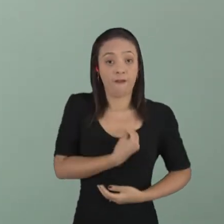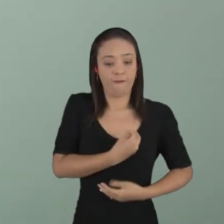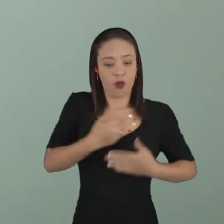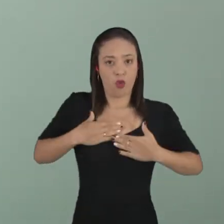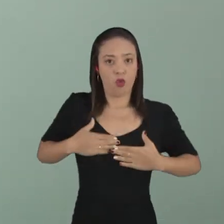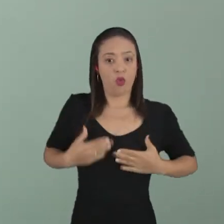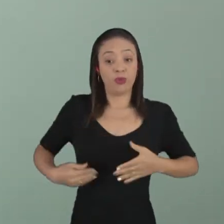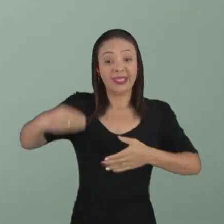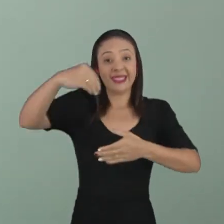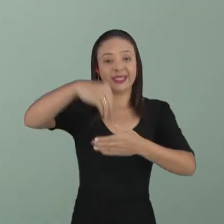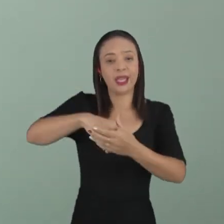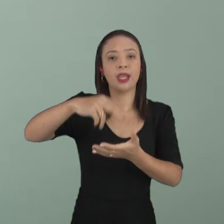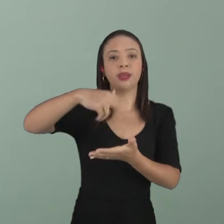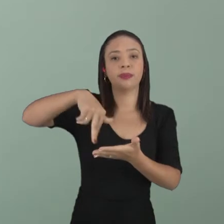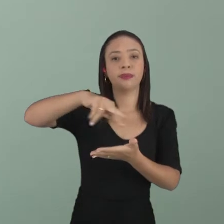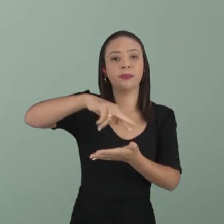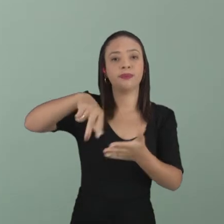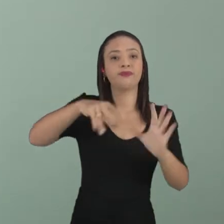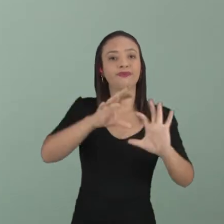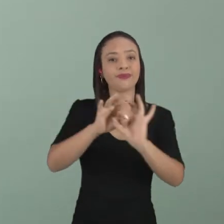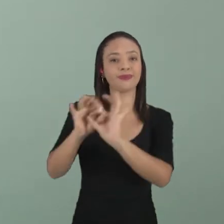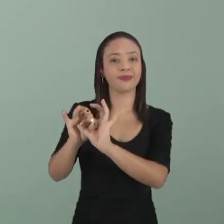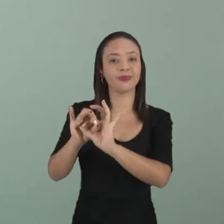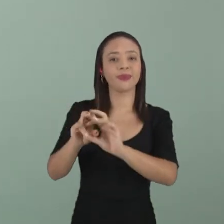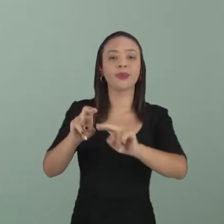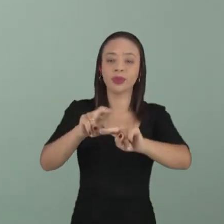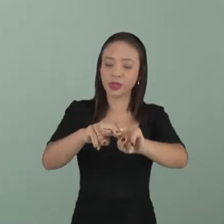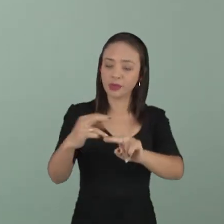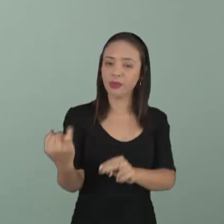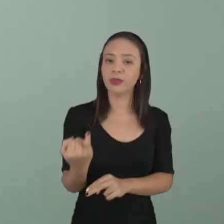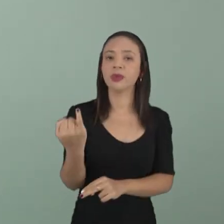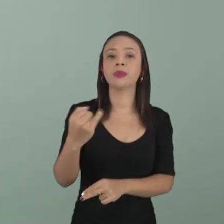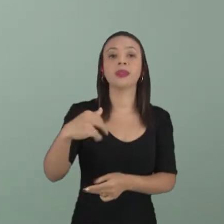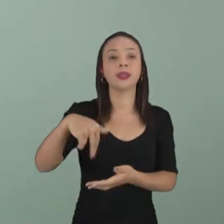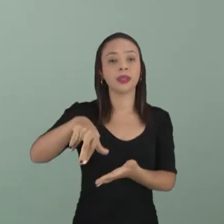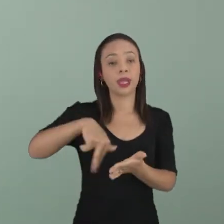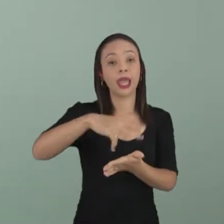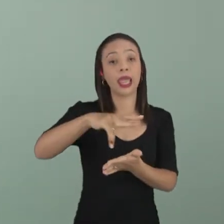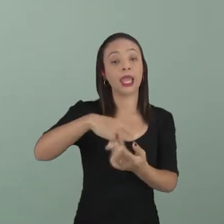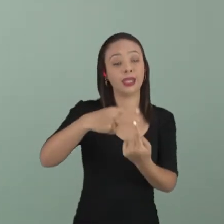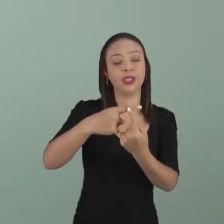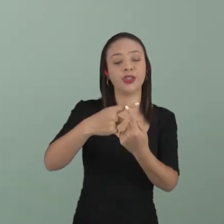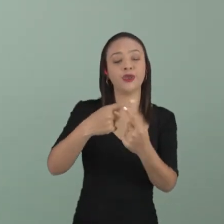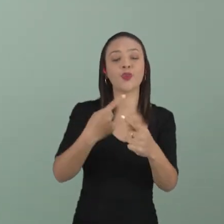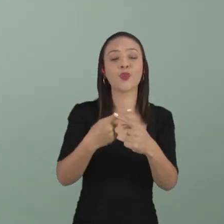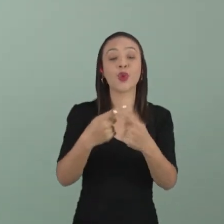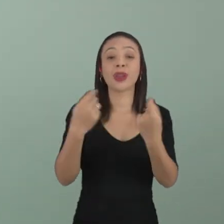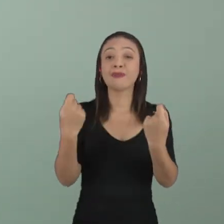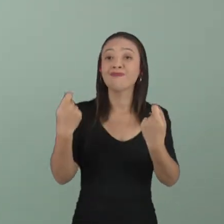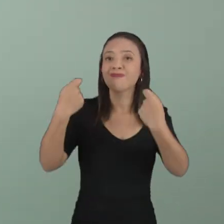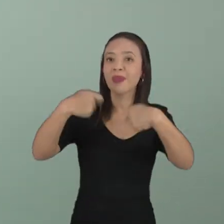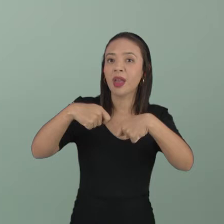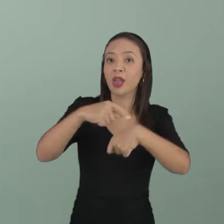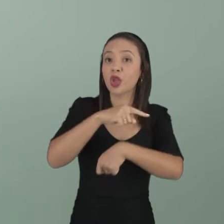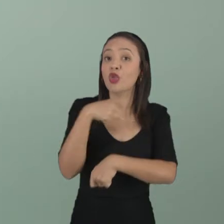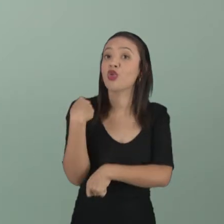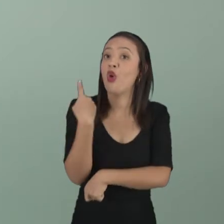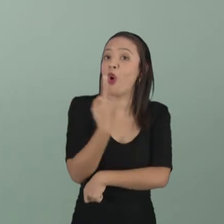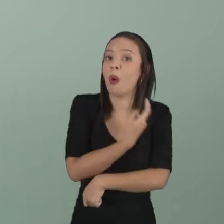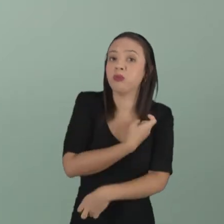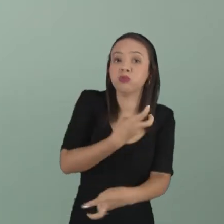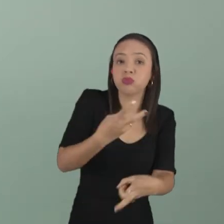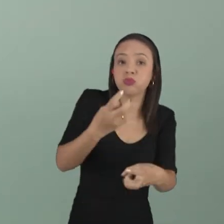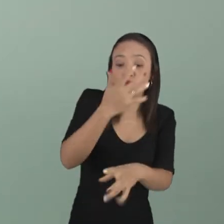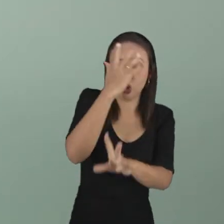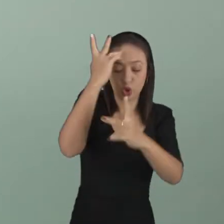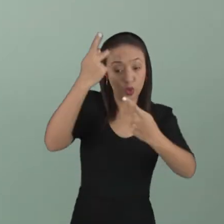dança contemporânea? Esse é o grande ganho para mim na dança contemporânea, porque ela possibilita que nós percebamos o ser